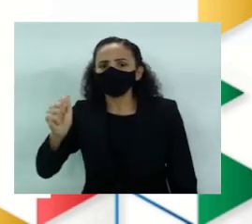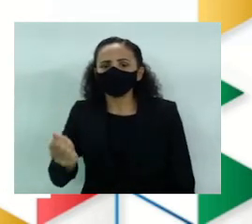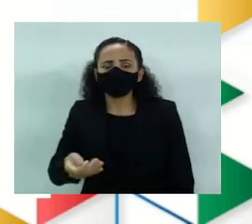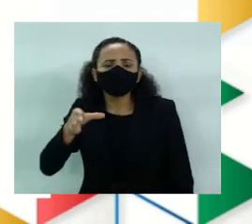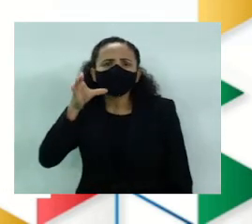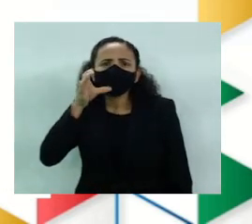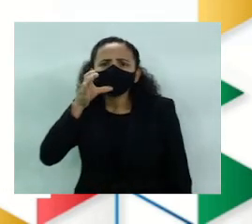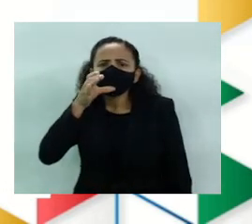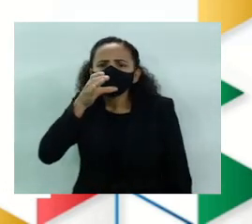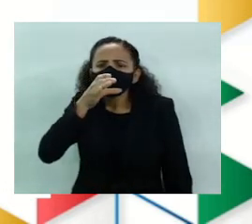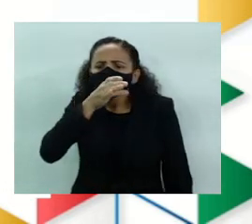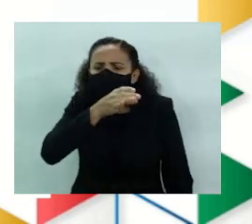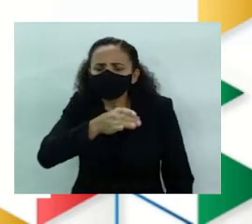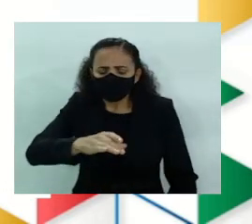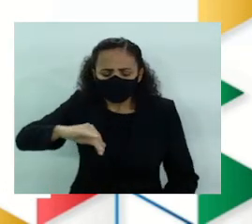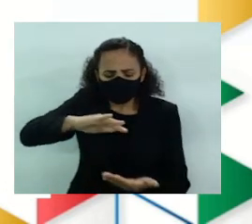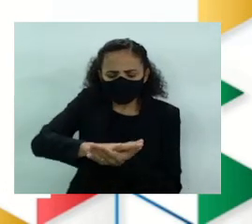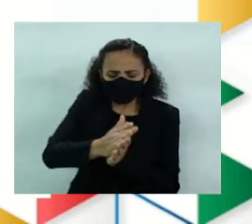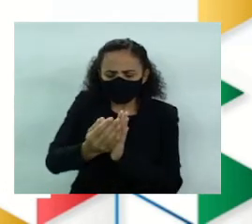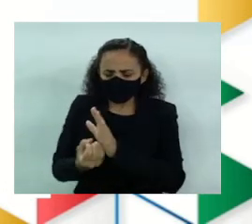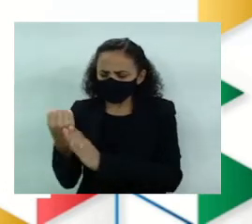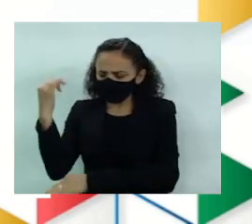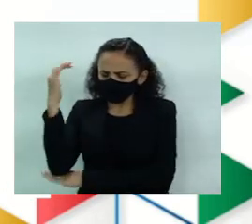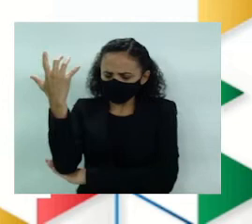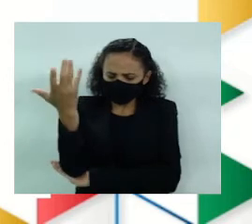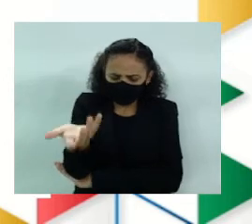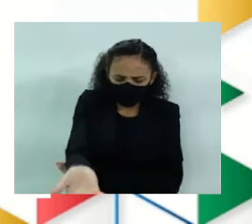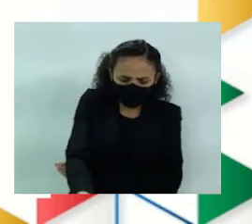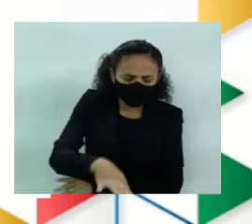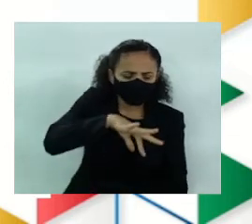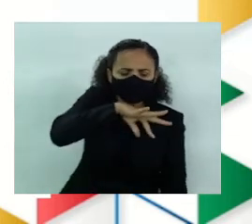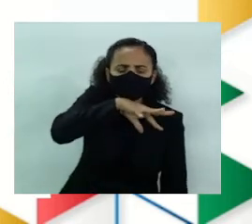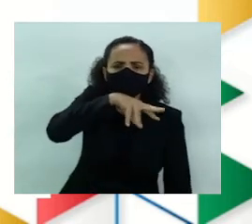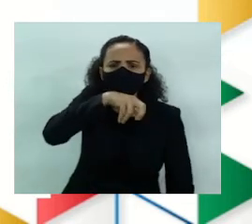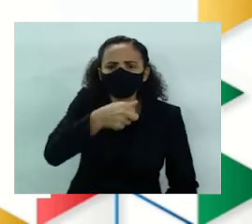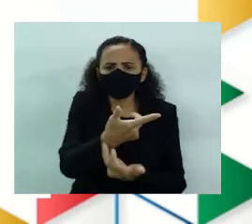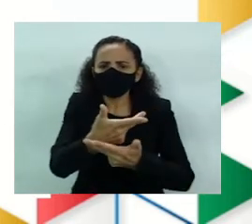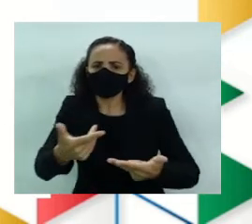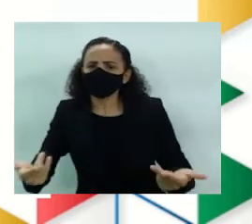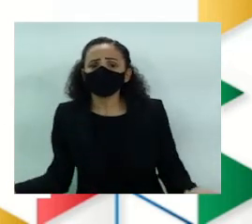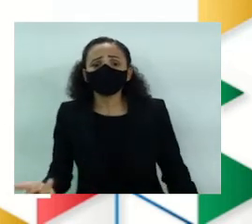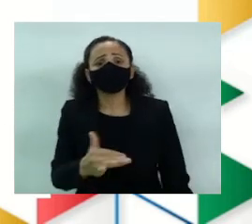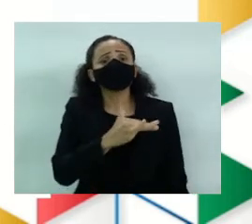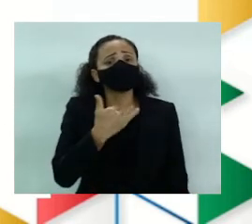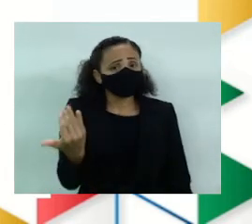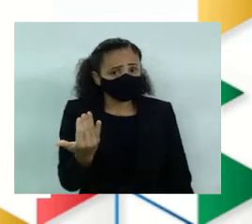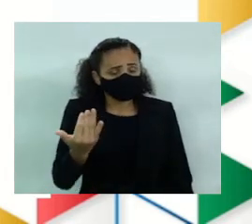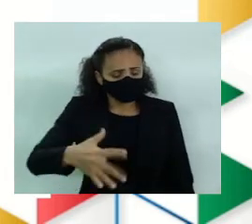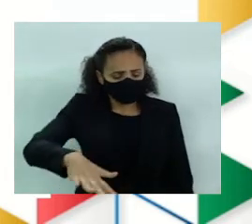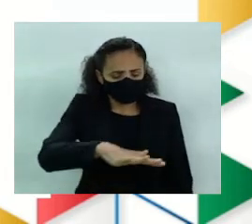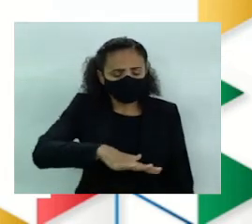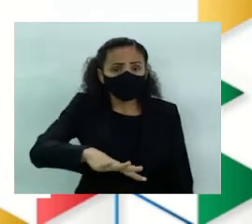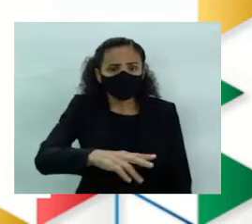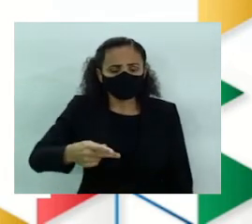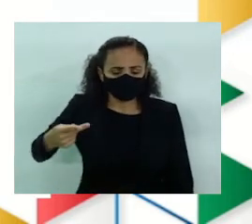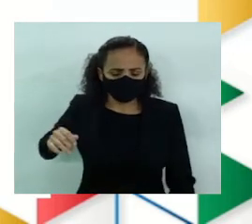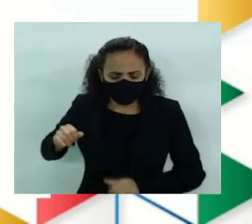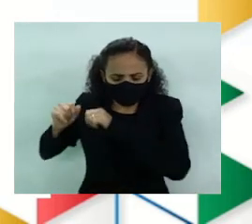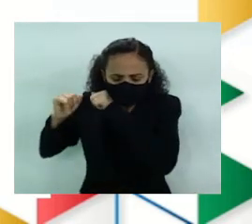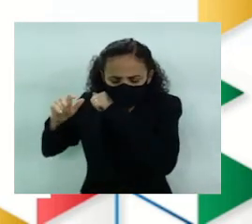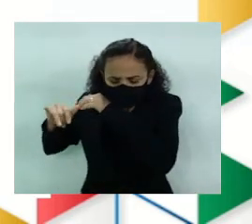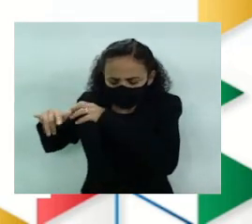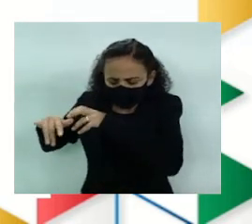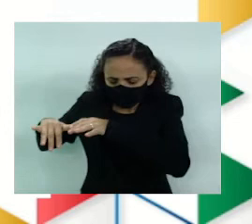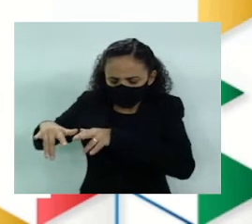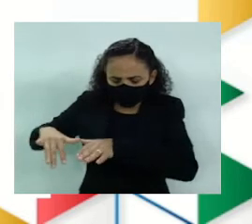que pode destruir comunidades vegetais e animais dependendo do local que atuam. Os resíduos sólidos e cinzas